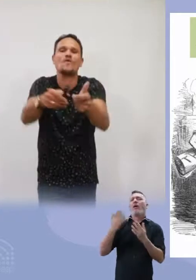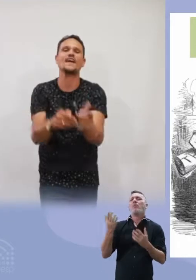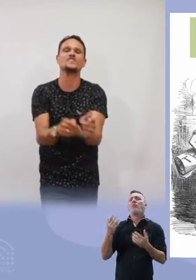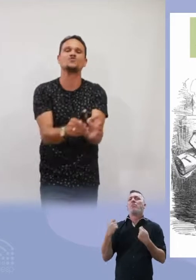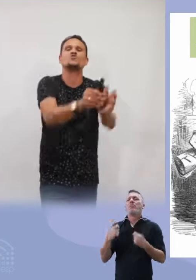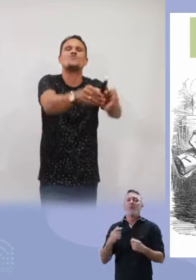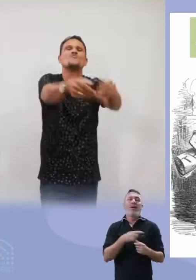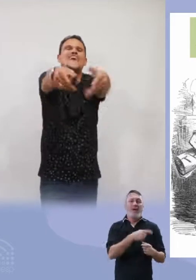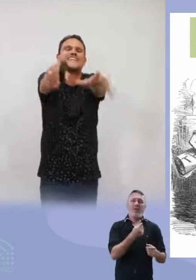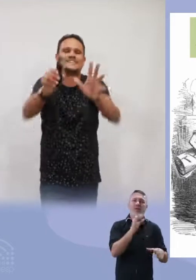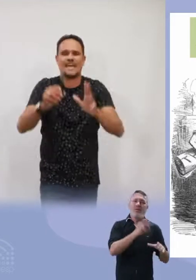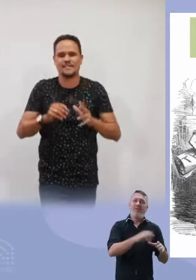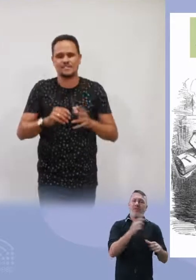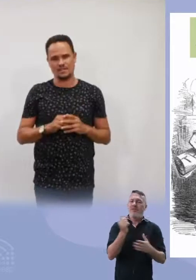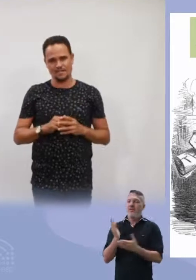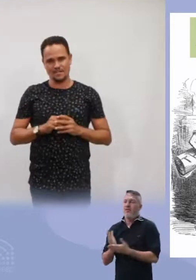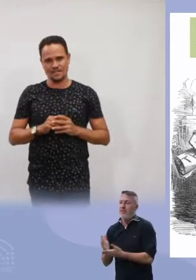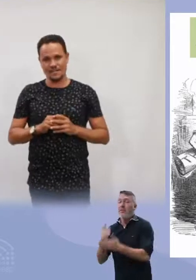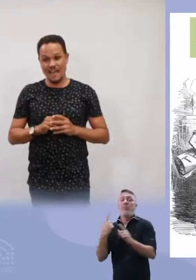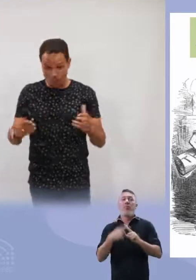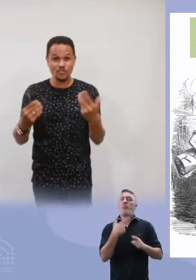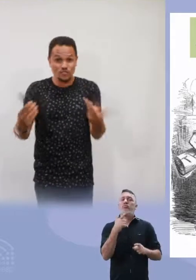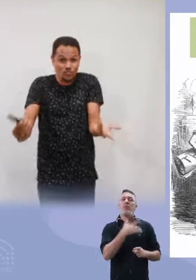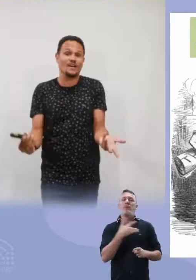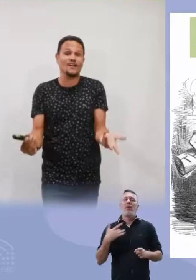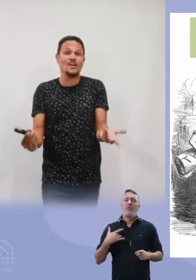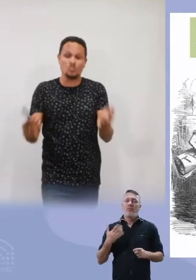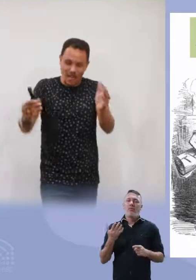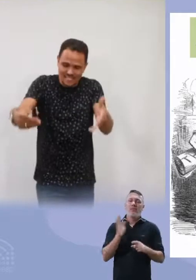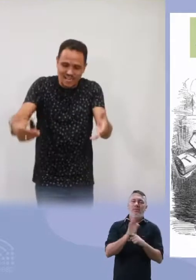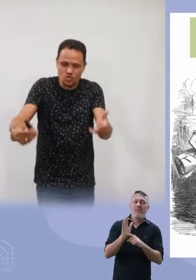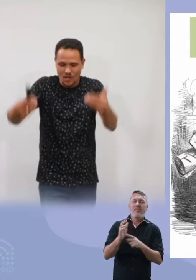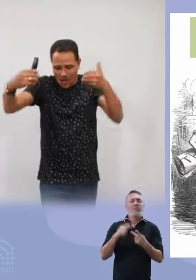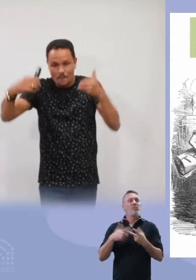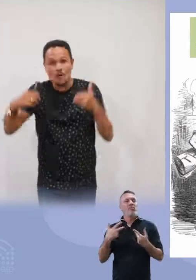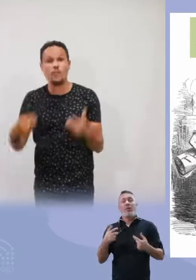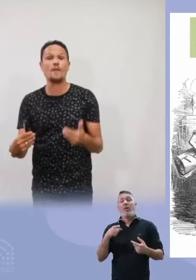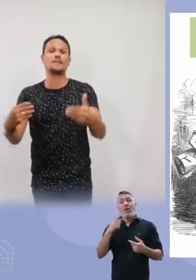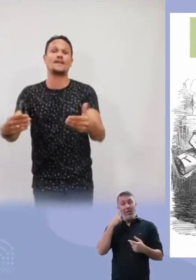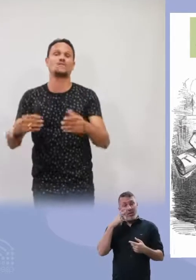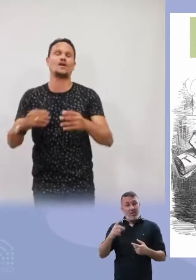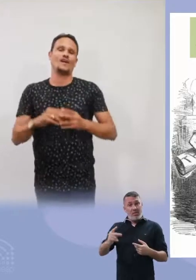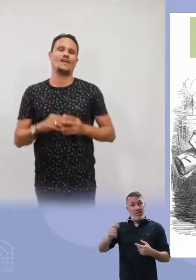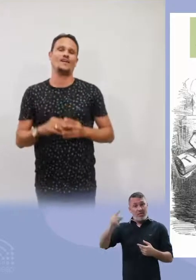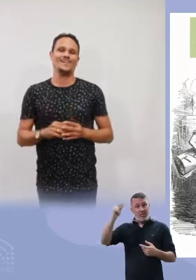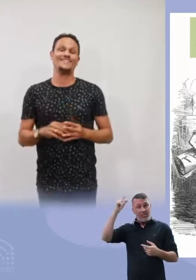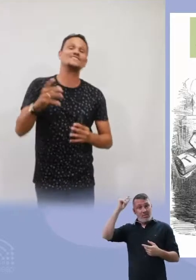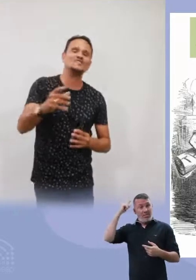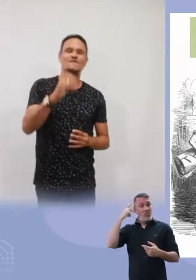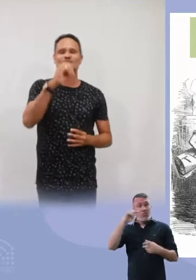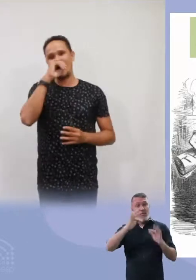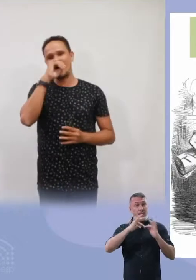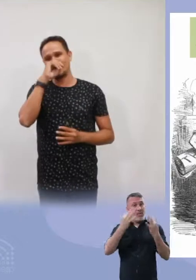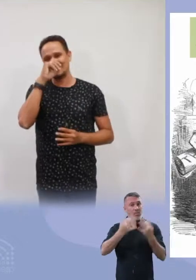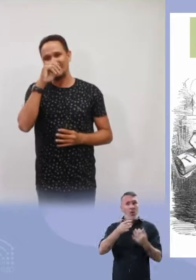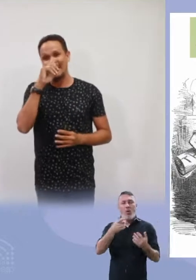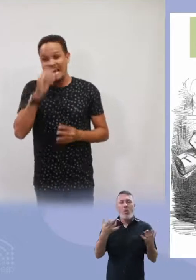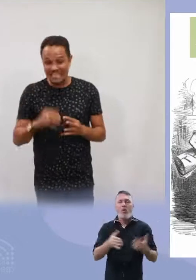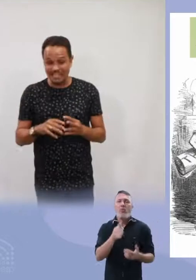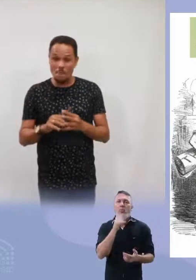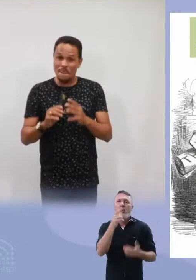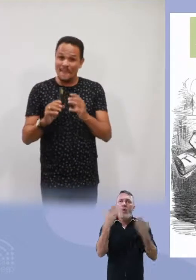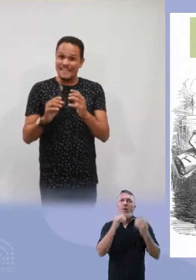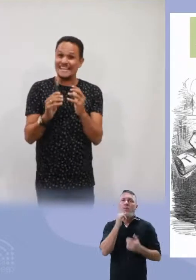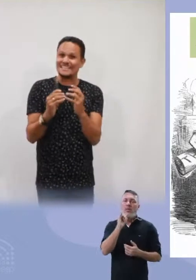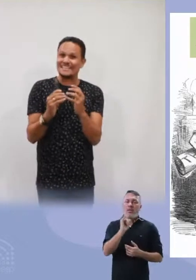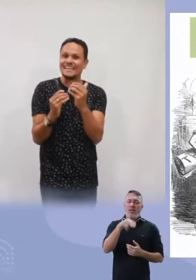você conhece hoje como INSS. É uma ajuda, só que essa ajuda agora é para o próprio trabalhador, dentro das próprias fábricas.